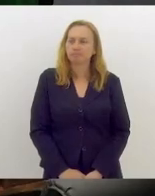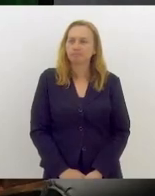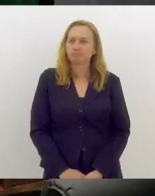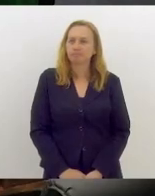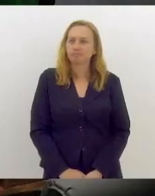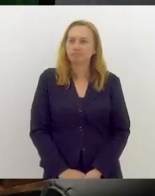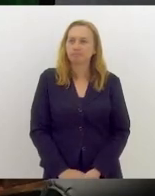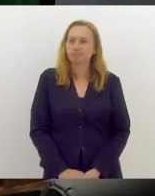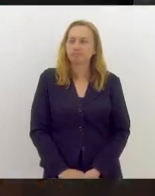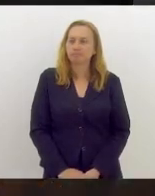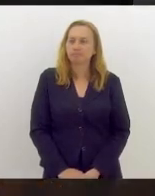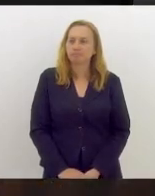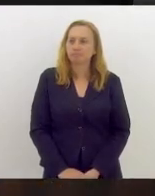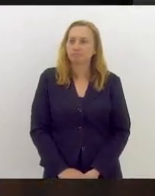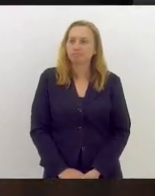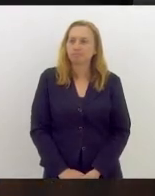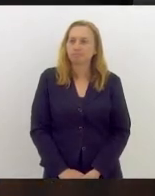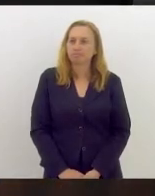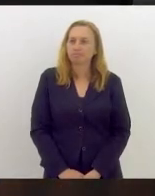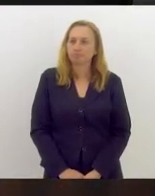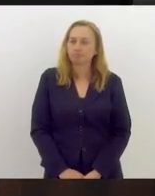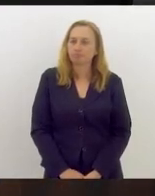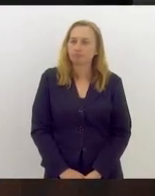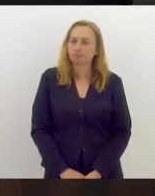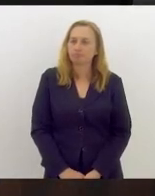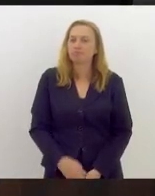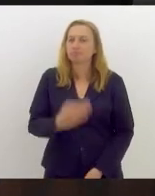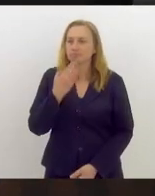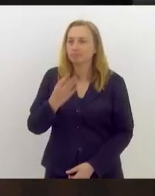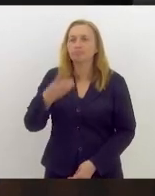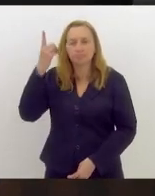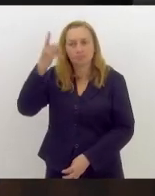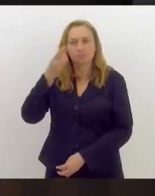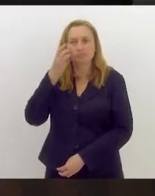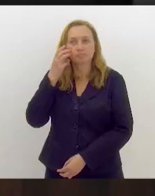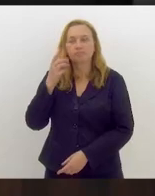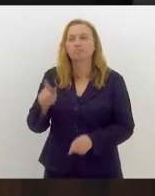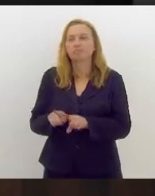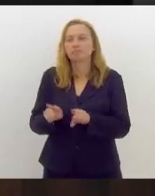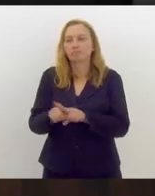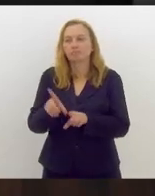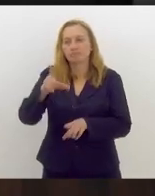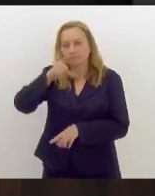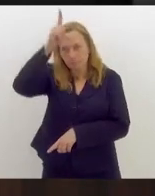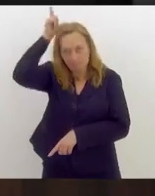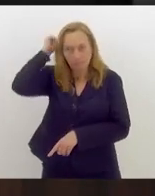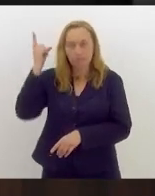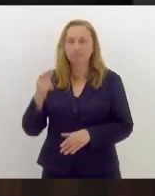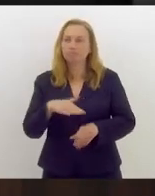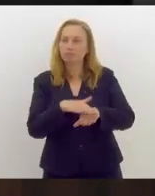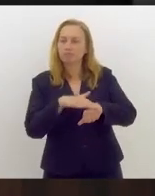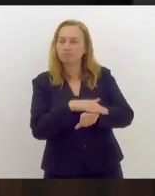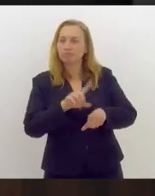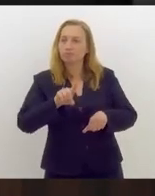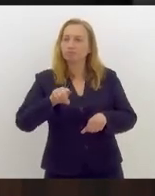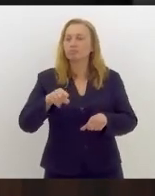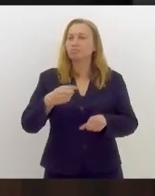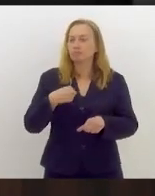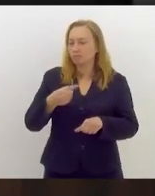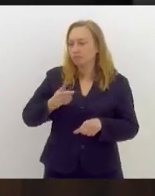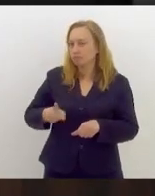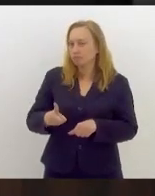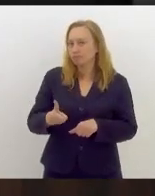eu vou eu vou pedir ao Deputado valdeck o Deputado Luiz Paulo que conversa com os autores enquanto isso eu vou seguir a